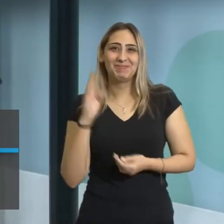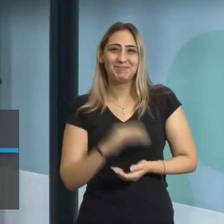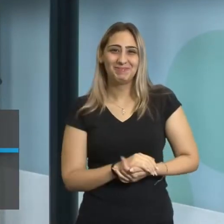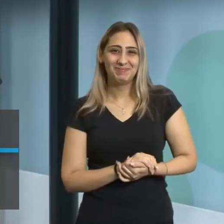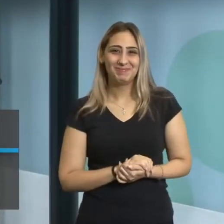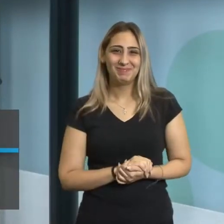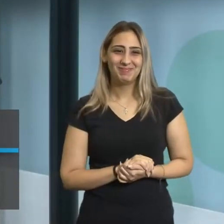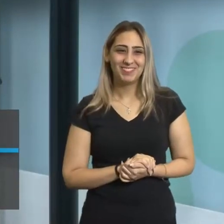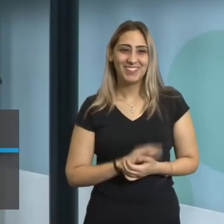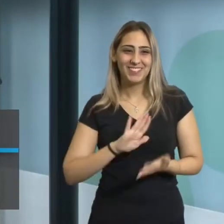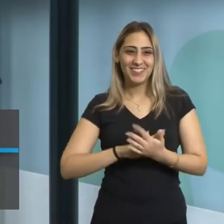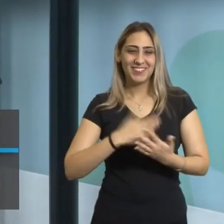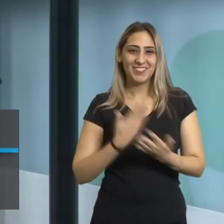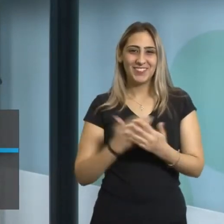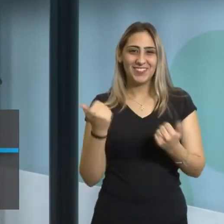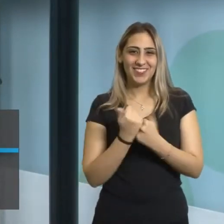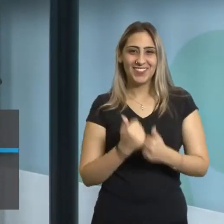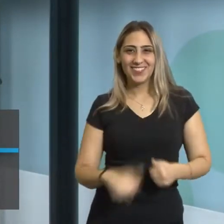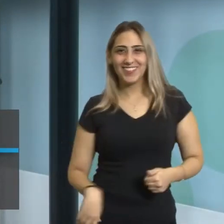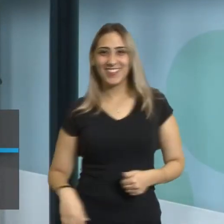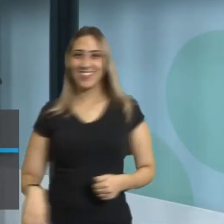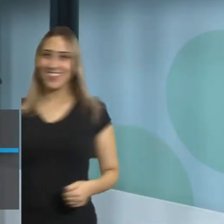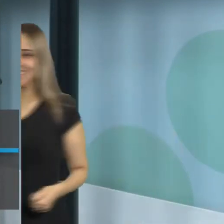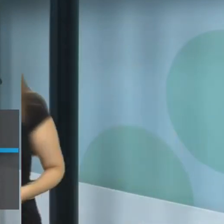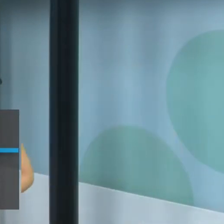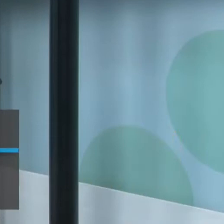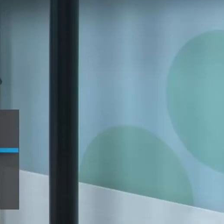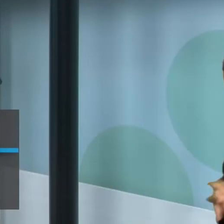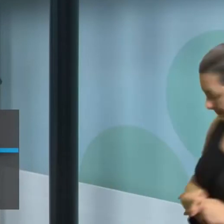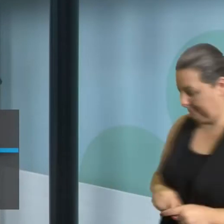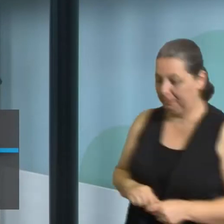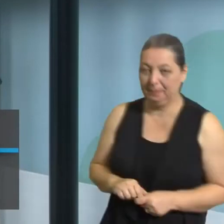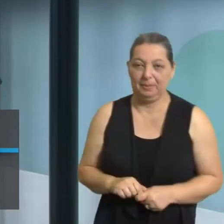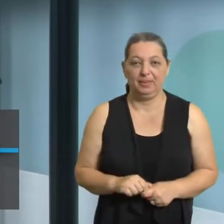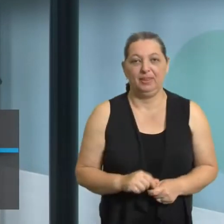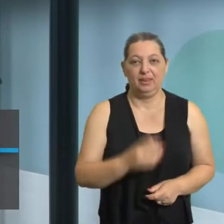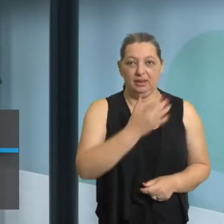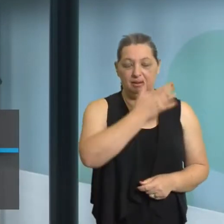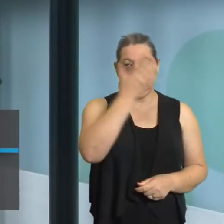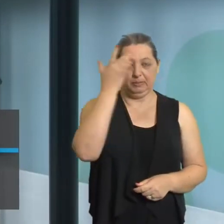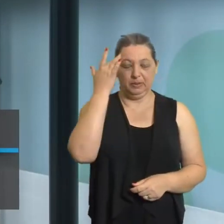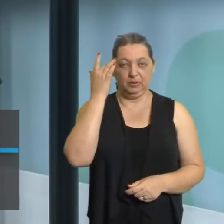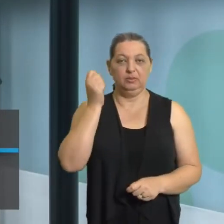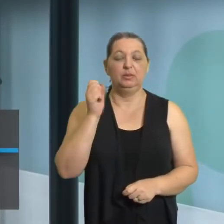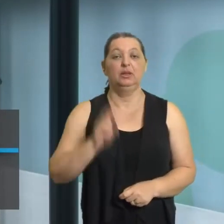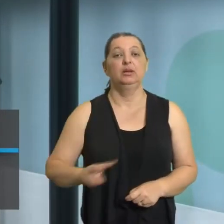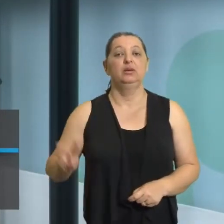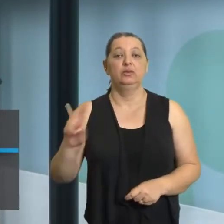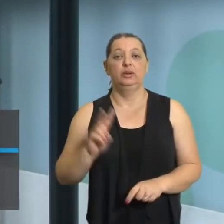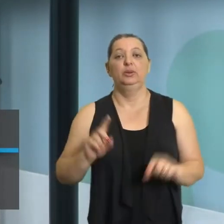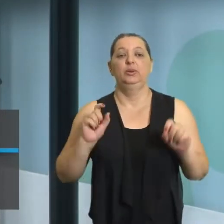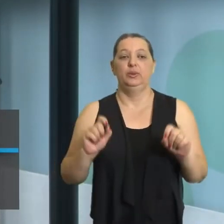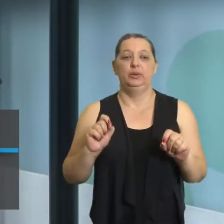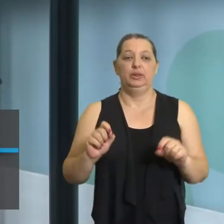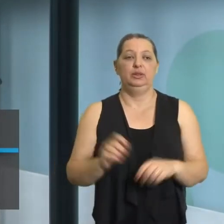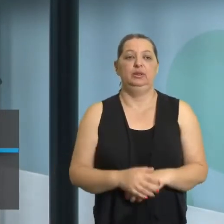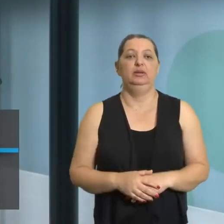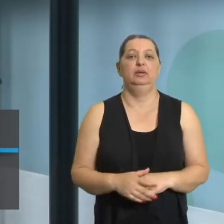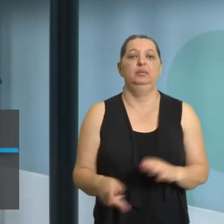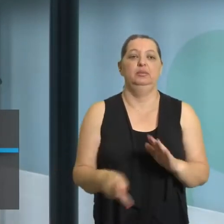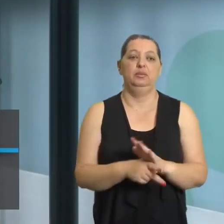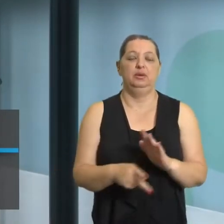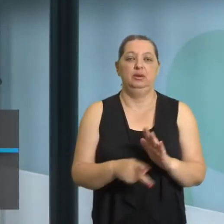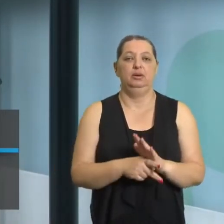tô falando são coisas que nós damos valor e o Rodrigo pessoa vou dar valor para que eu vou dar valor para questões artísticas